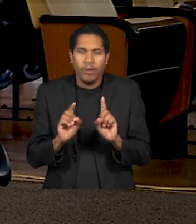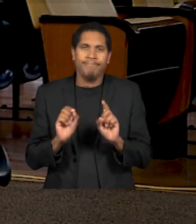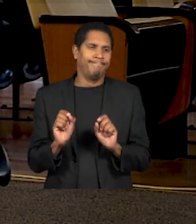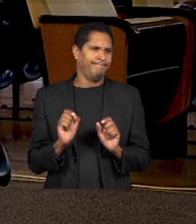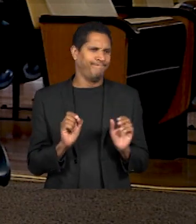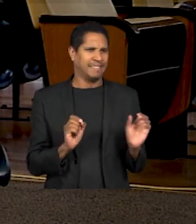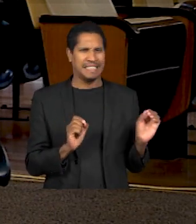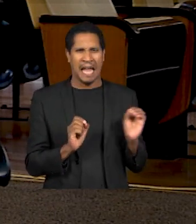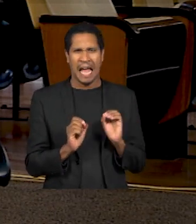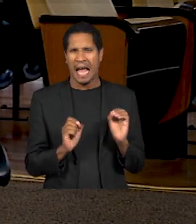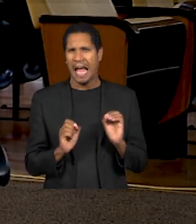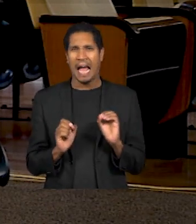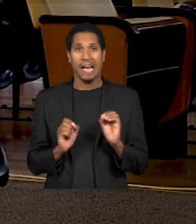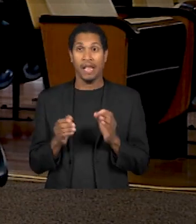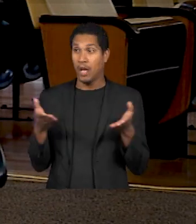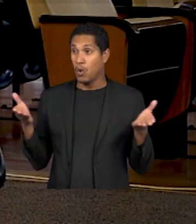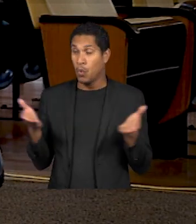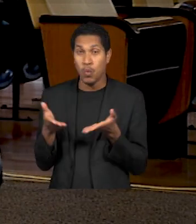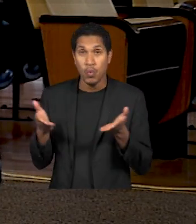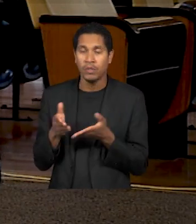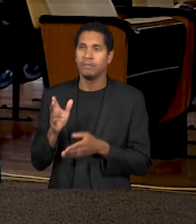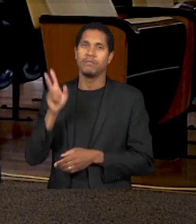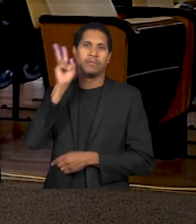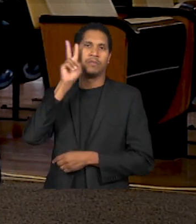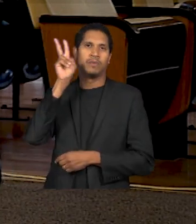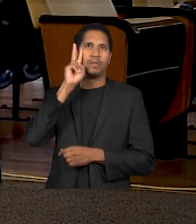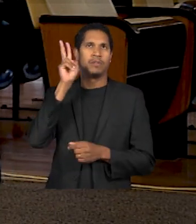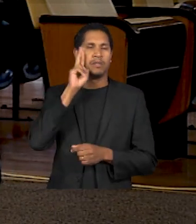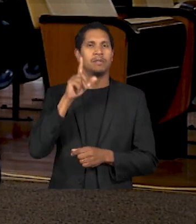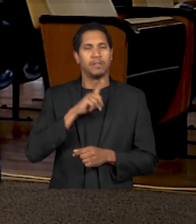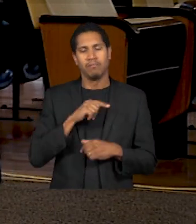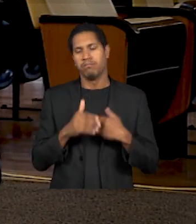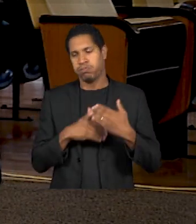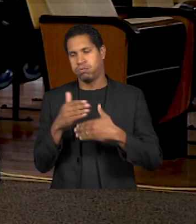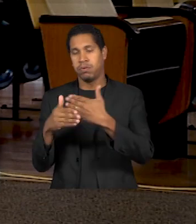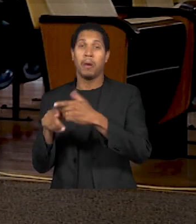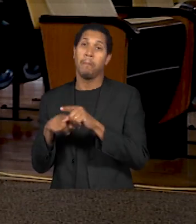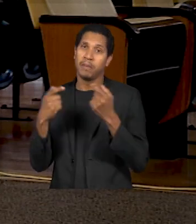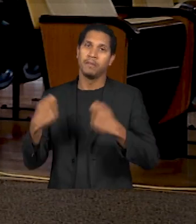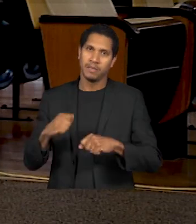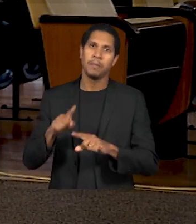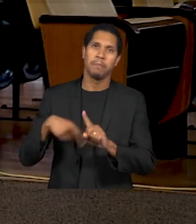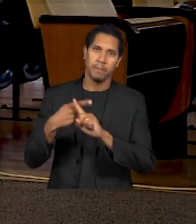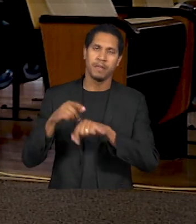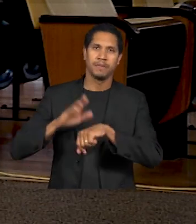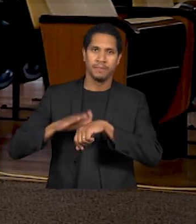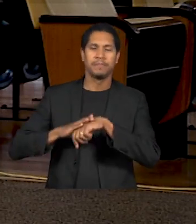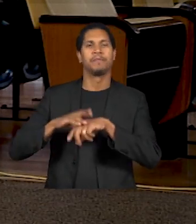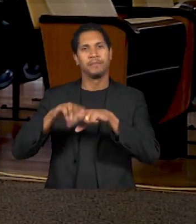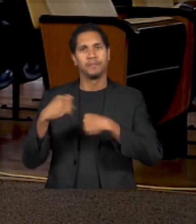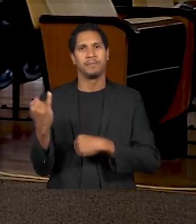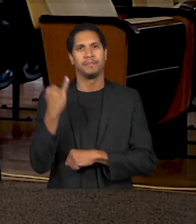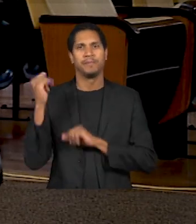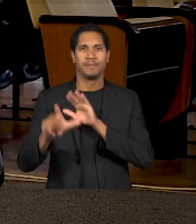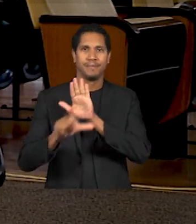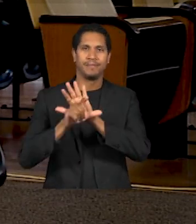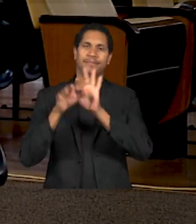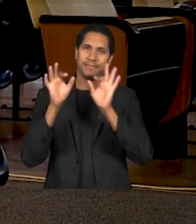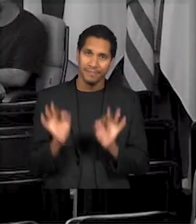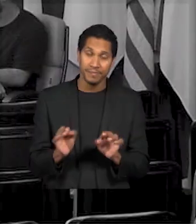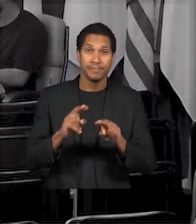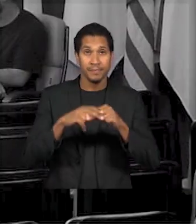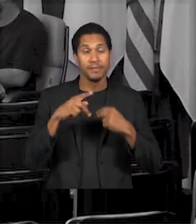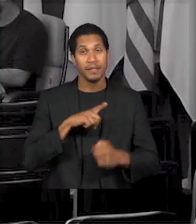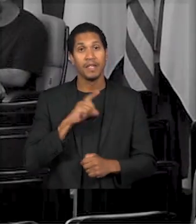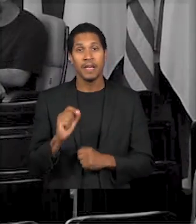nada. E hoje já tem uma história, só que tem muito ainda para fazer. Então, por isso a importância da lei. Por isso que a gente tem que ter